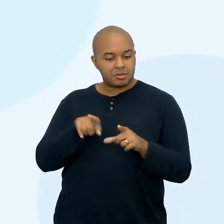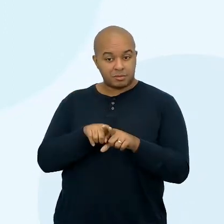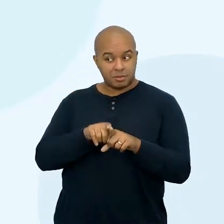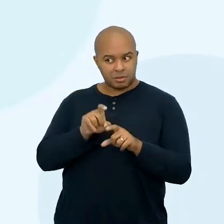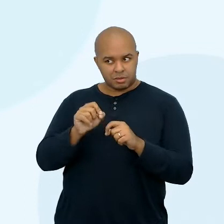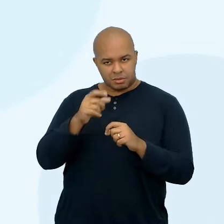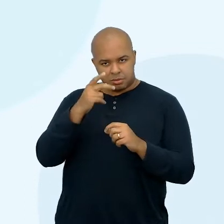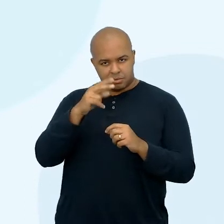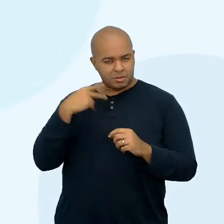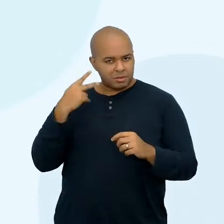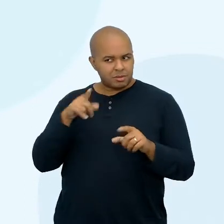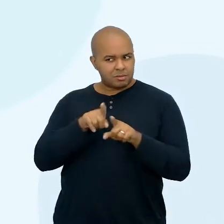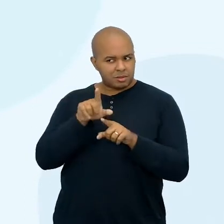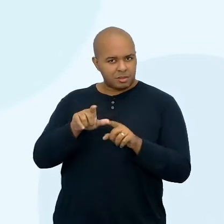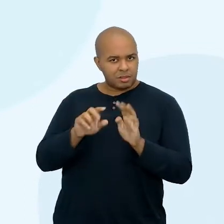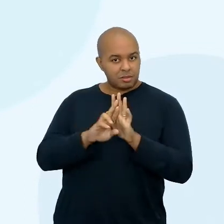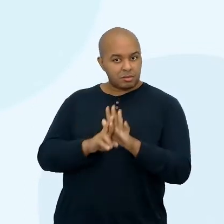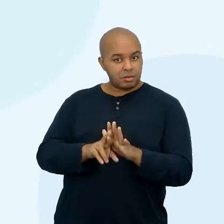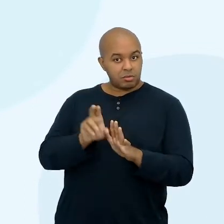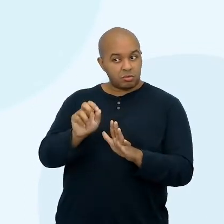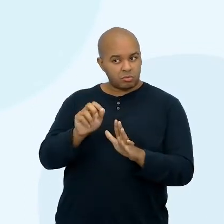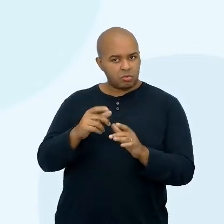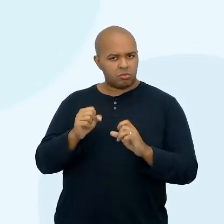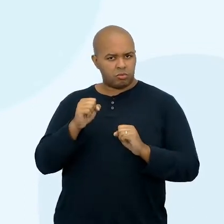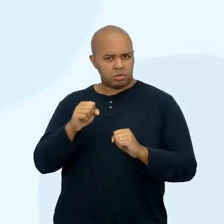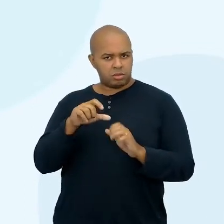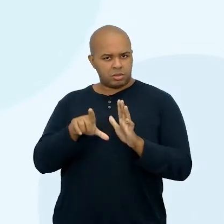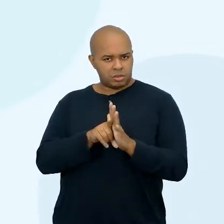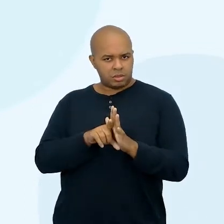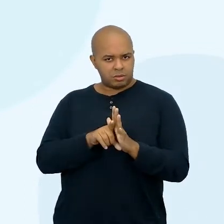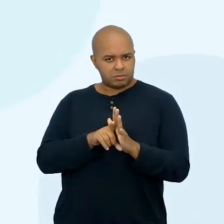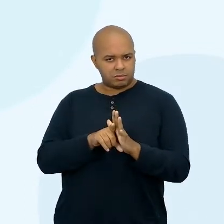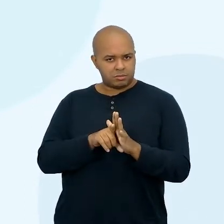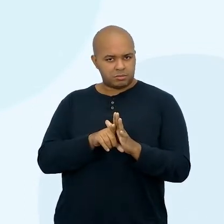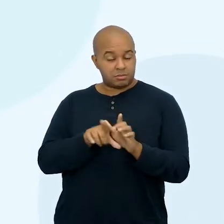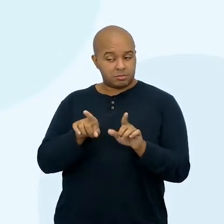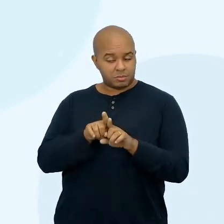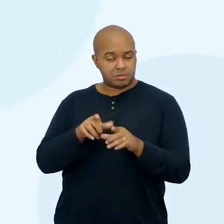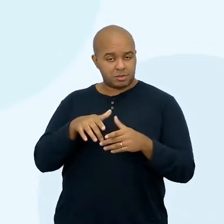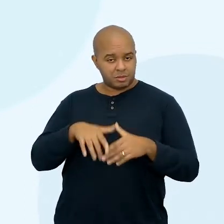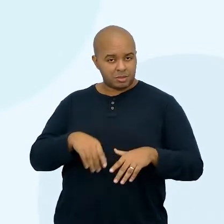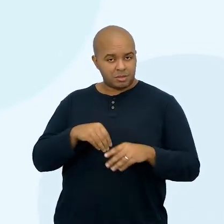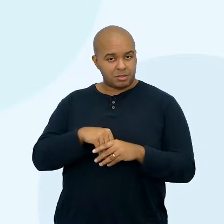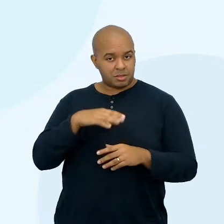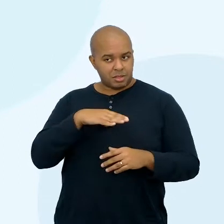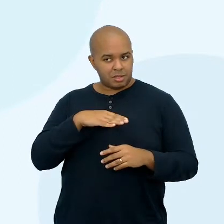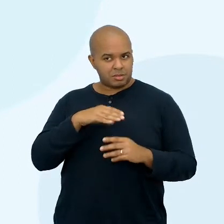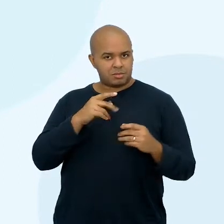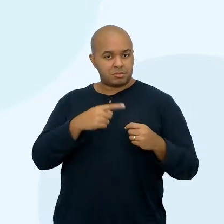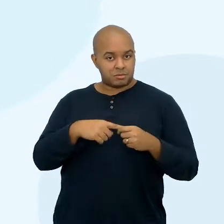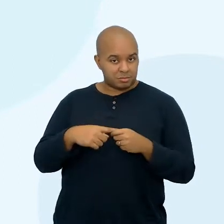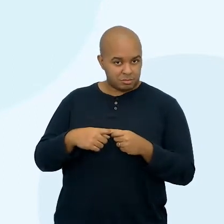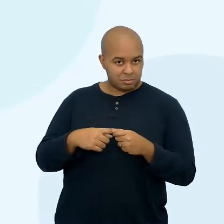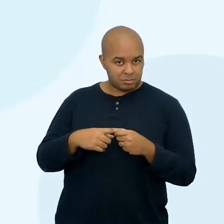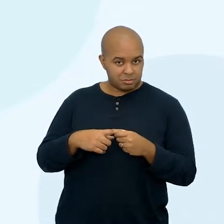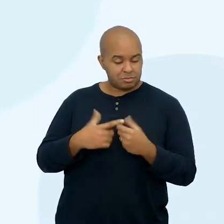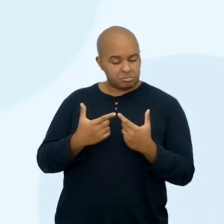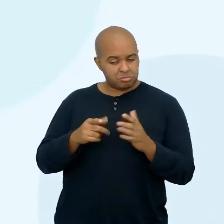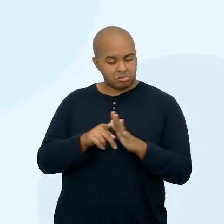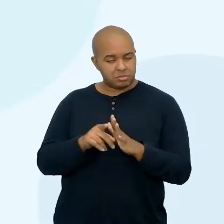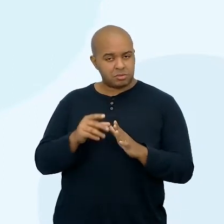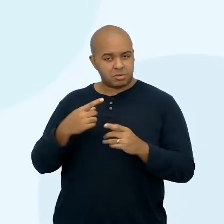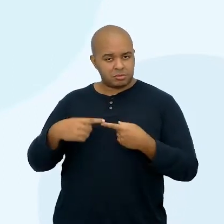olha lá, nessa pegada, você, principalmente para esse jovem que já